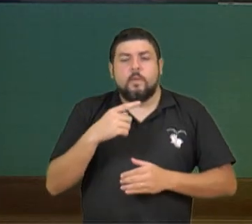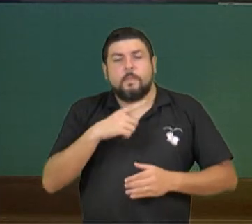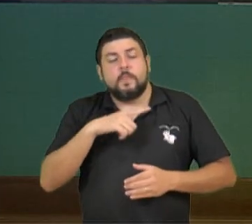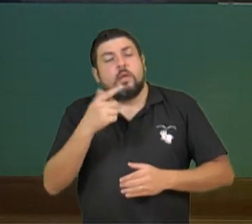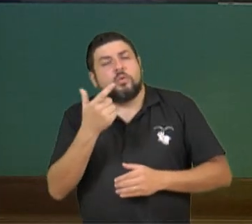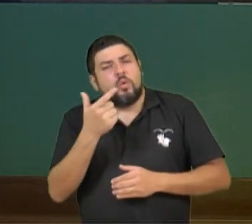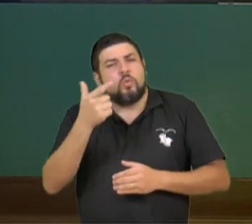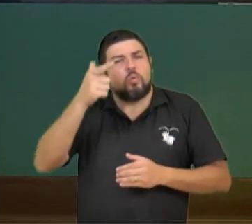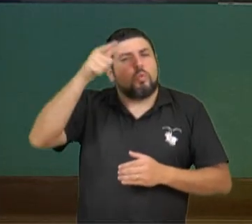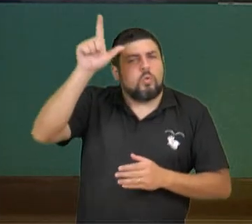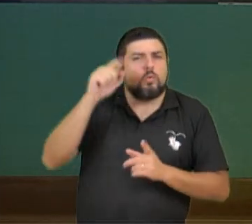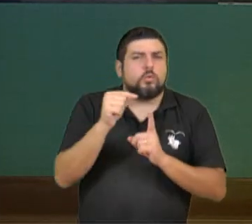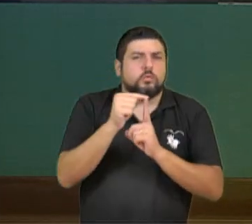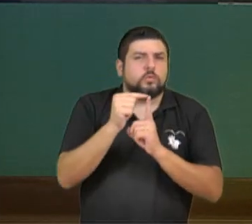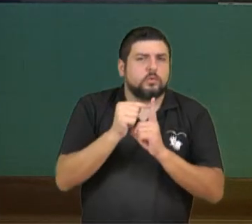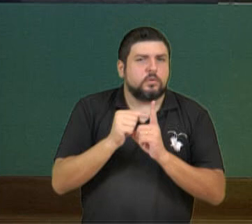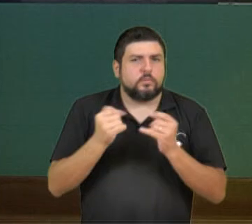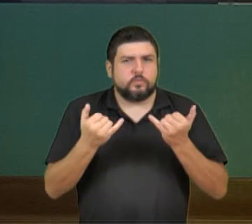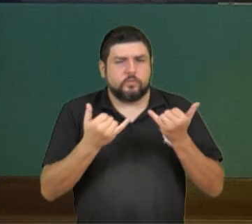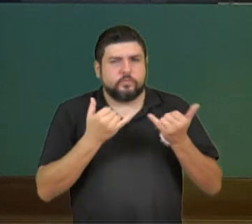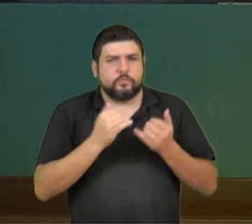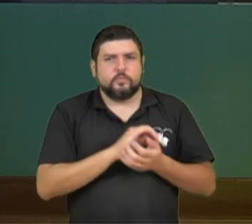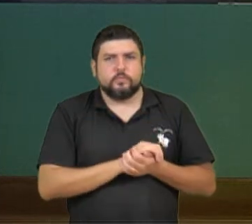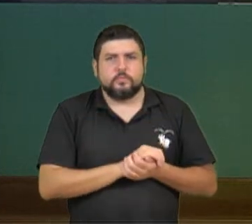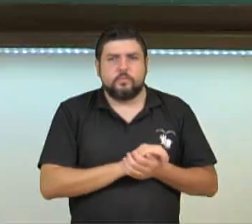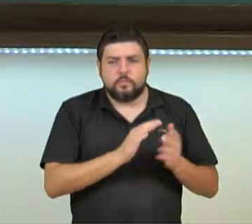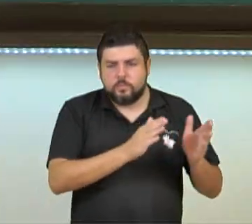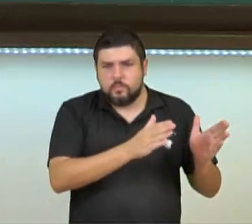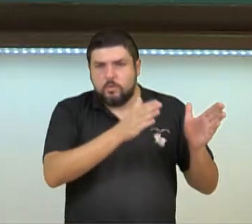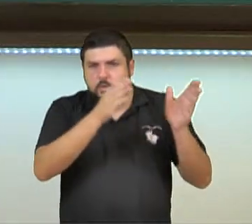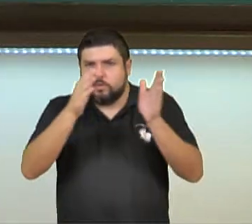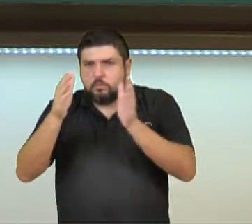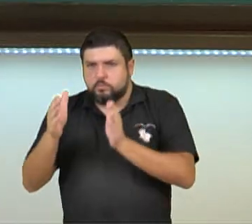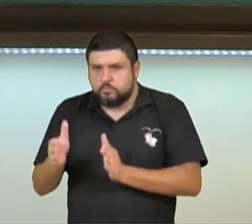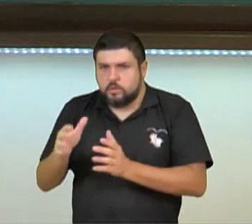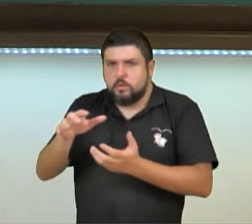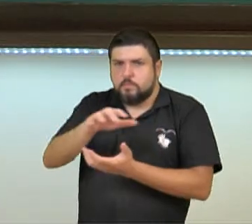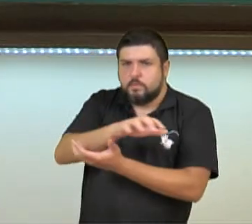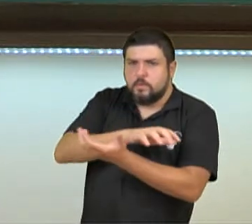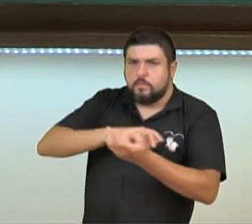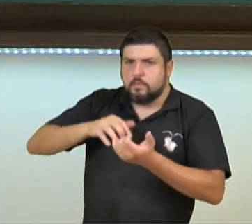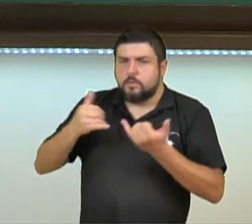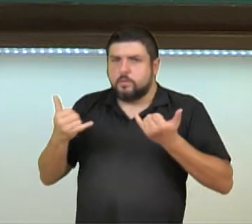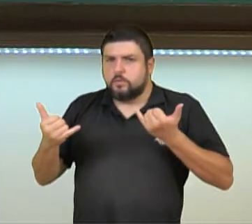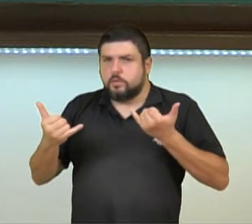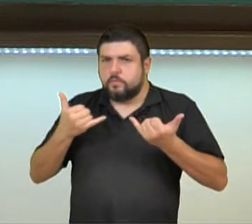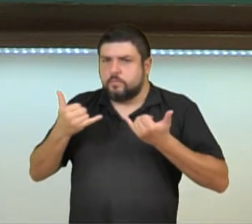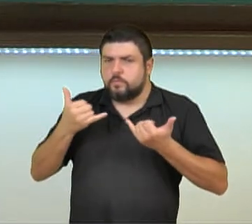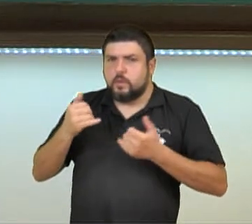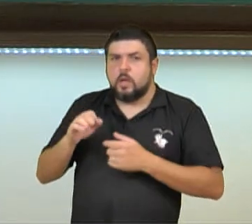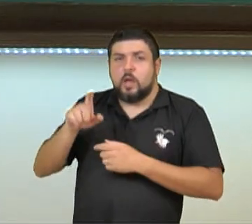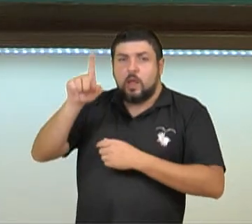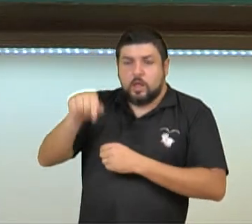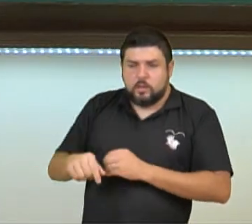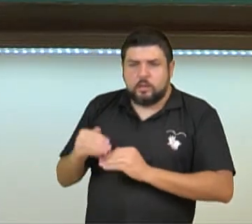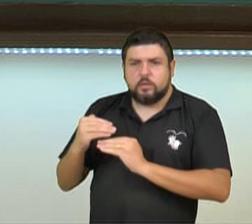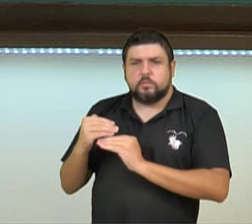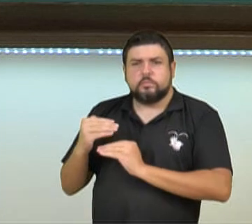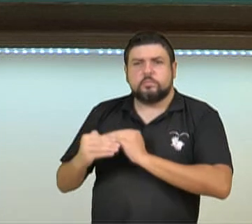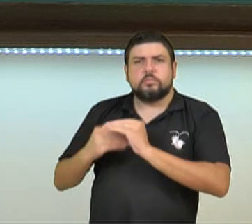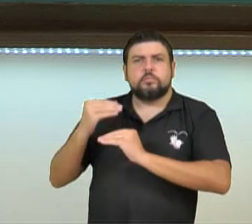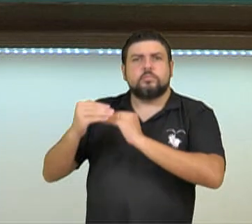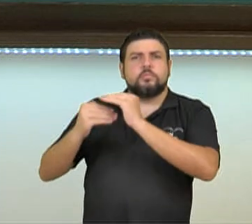mecanismo de informação. E quando chegamos no informacional, ele representa uma resolução e uma evolução